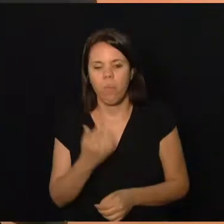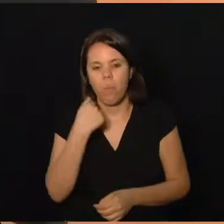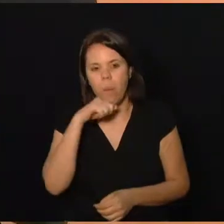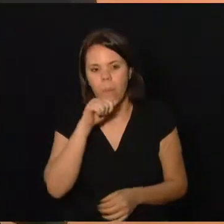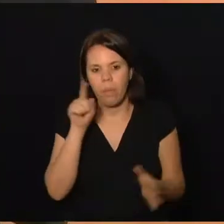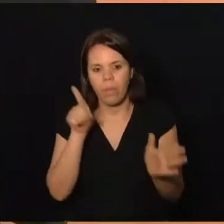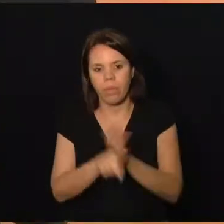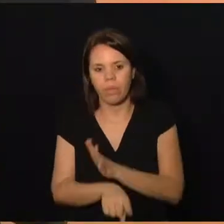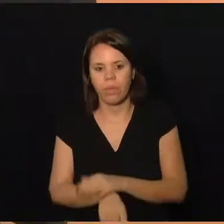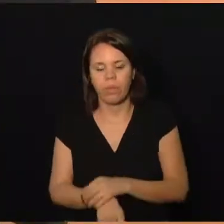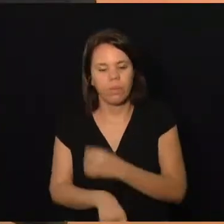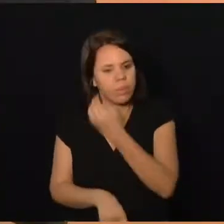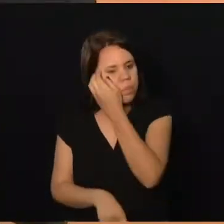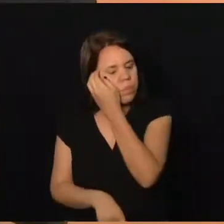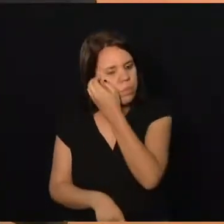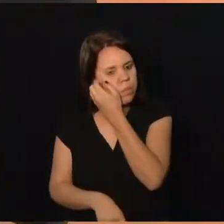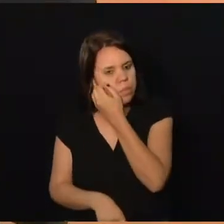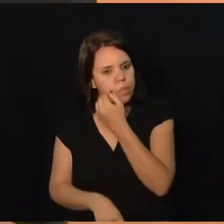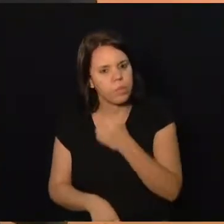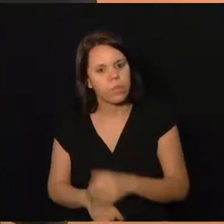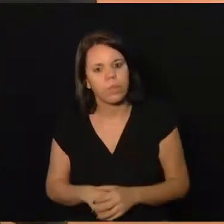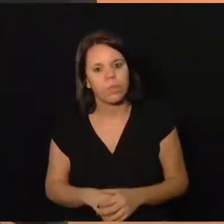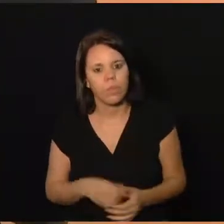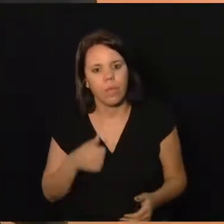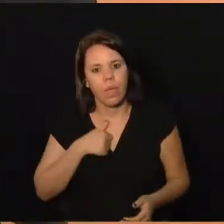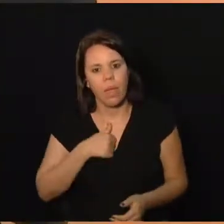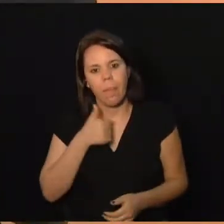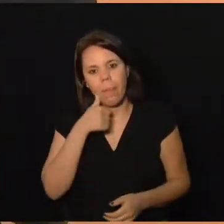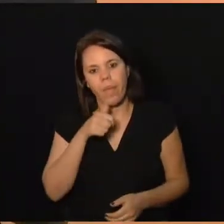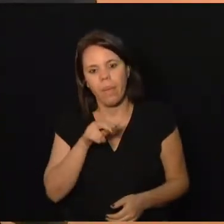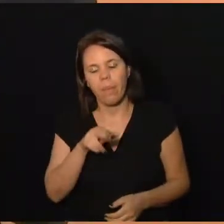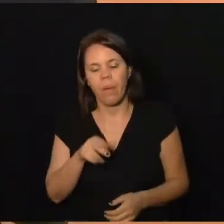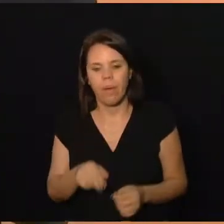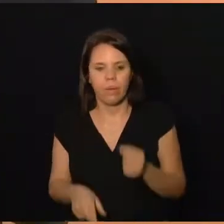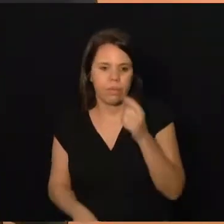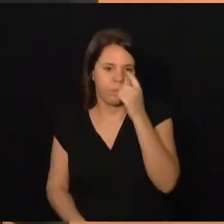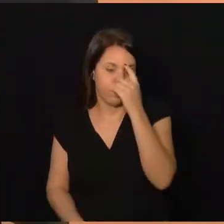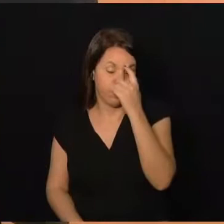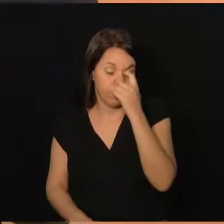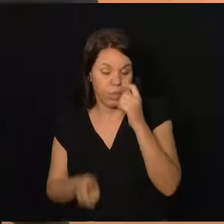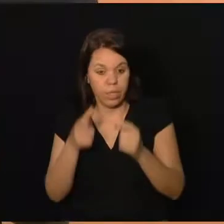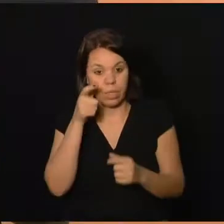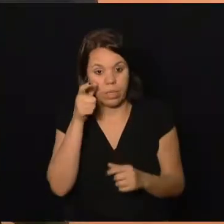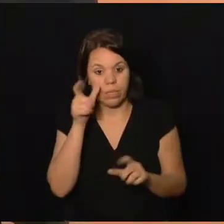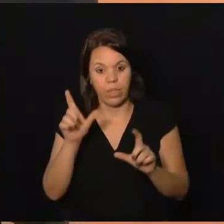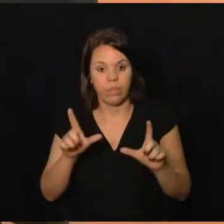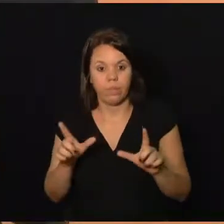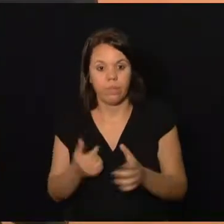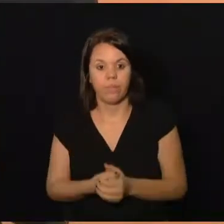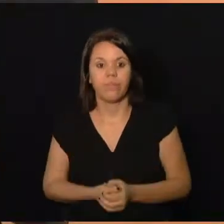perguntando. Essa mãe aí, na verdade, é a minha irmã. Ela está assistindo.